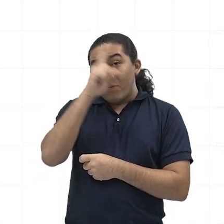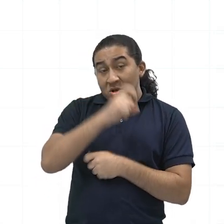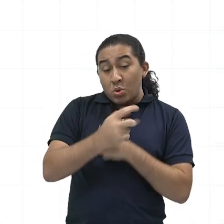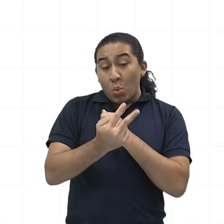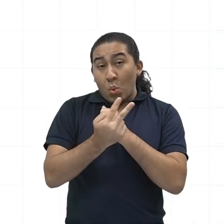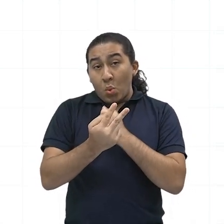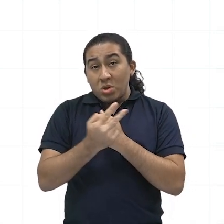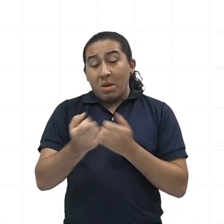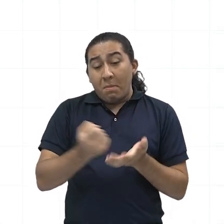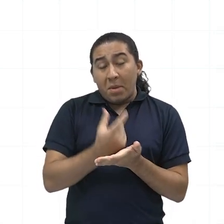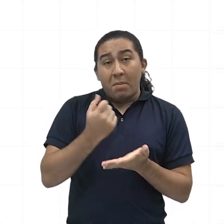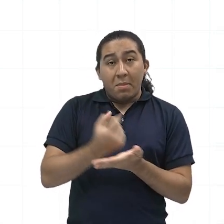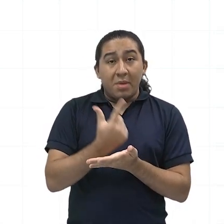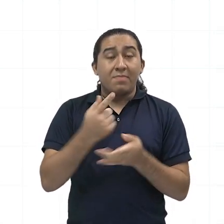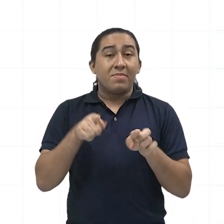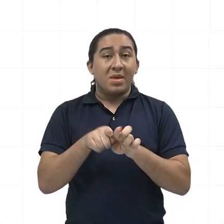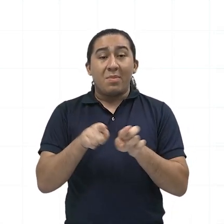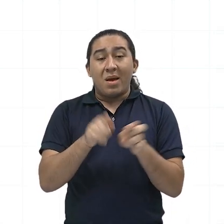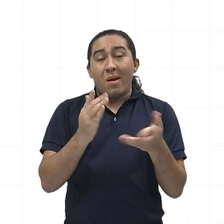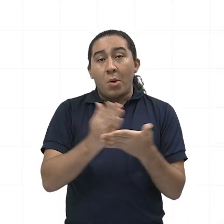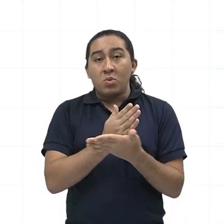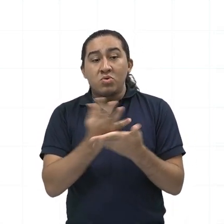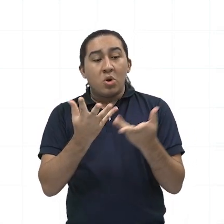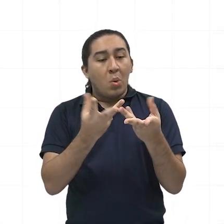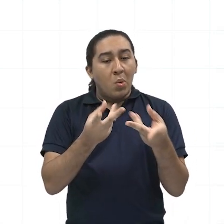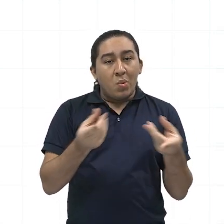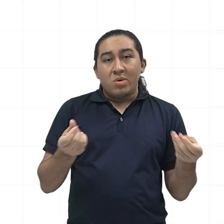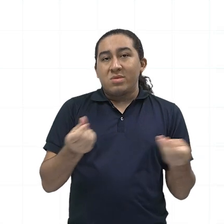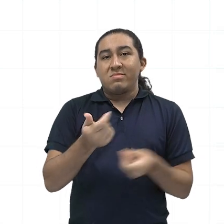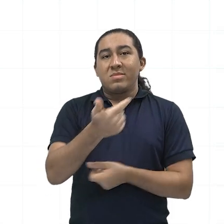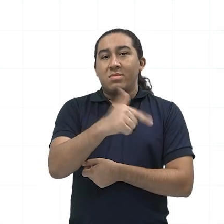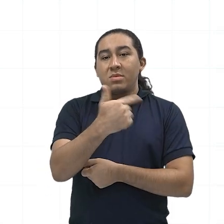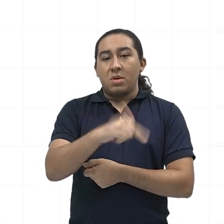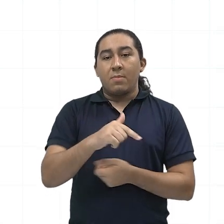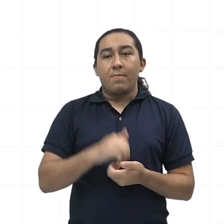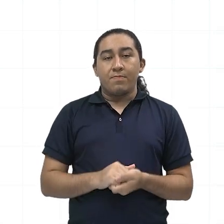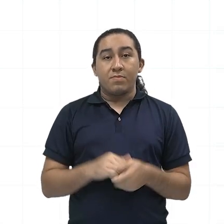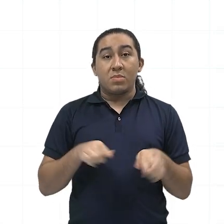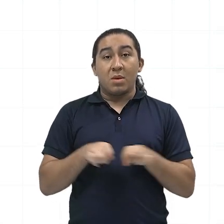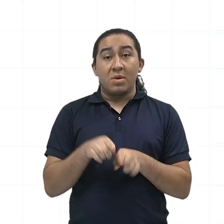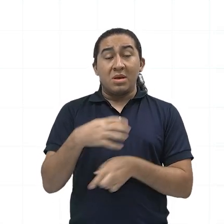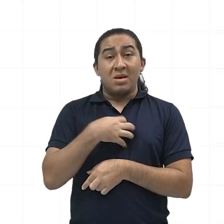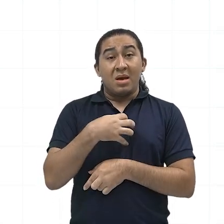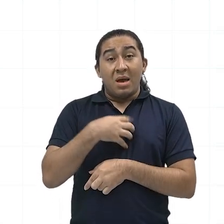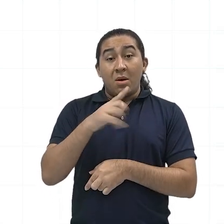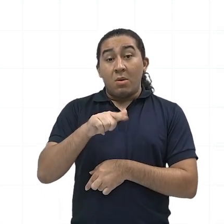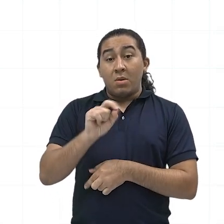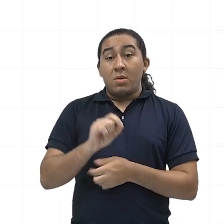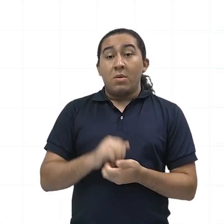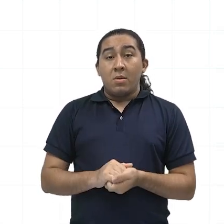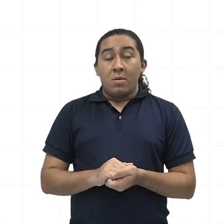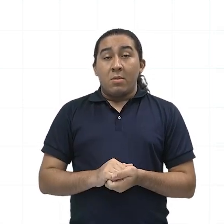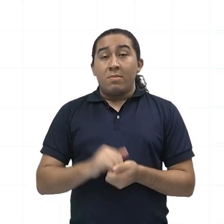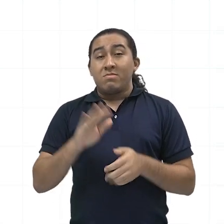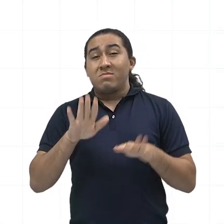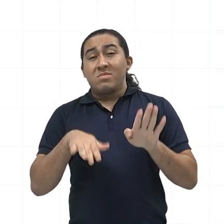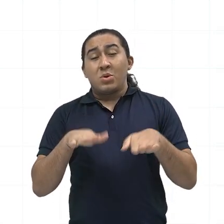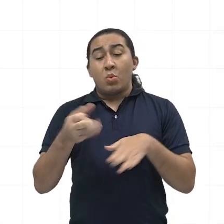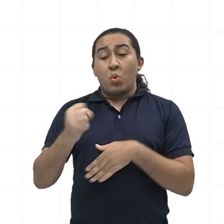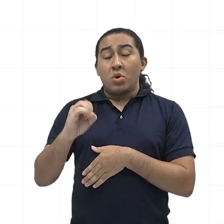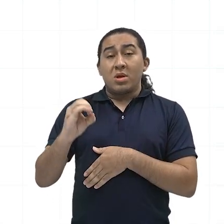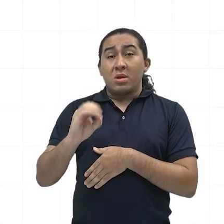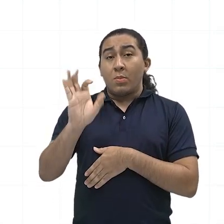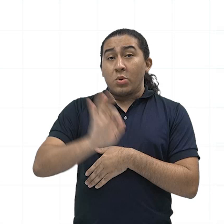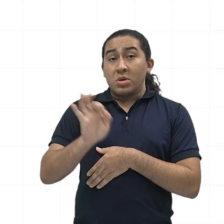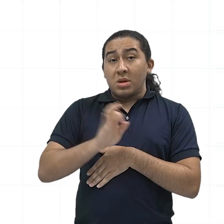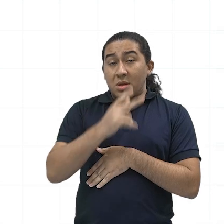e não há cura, né, em alguns casos. Os sintomas são muito raros, cerca de 80% das